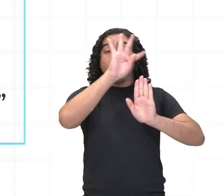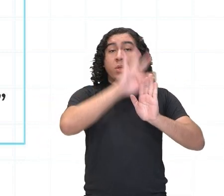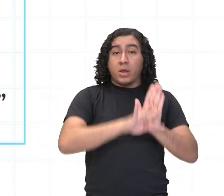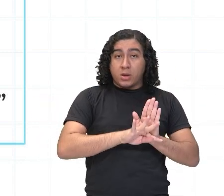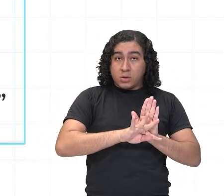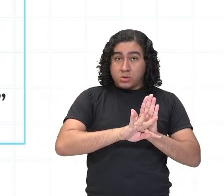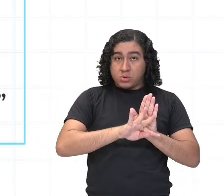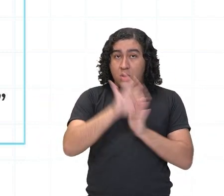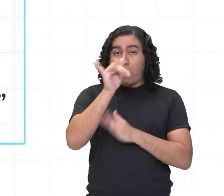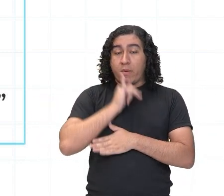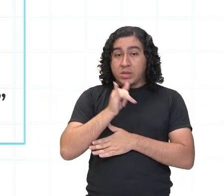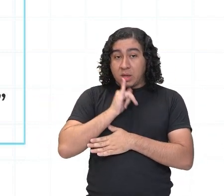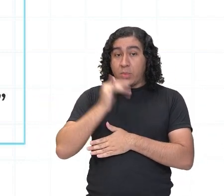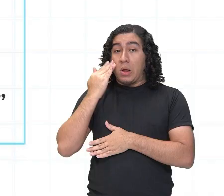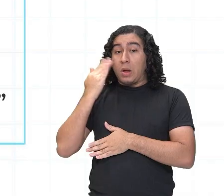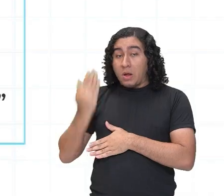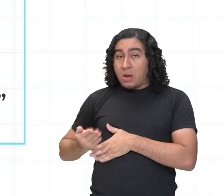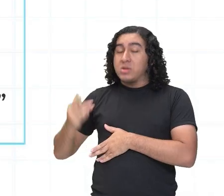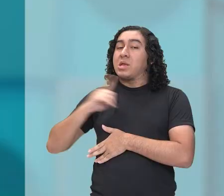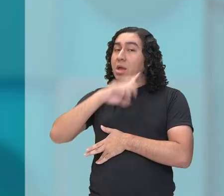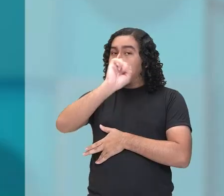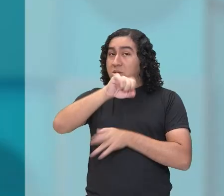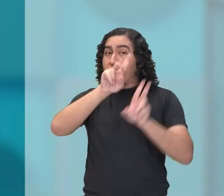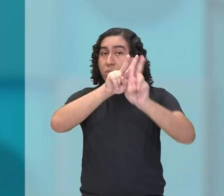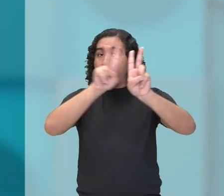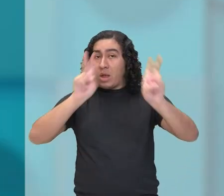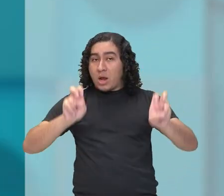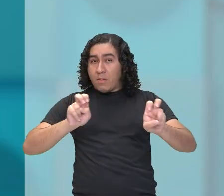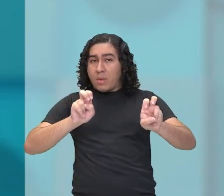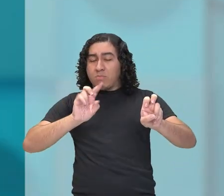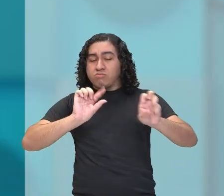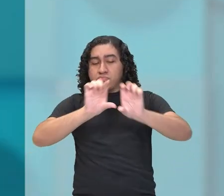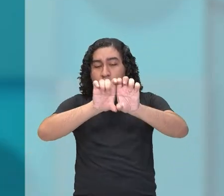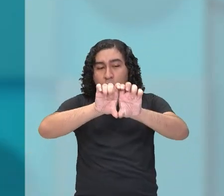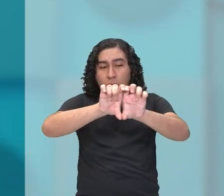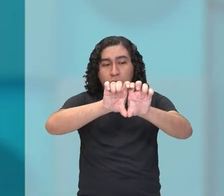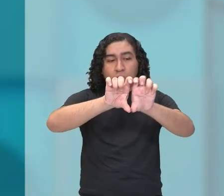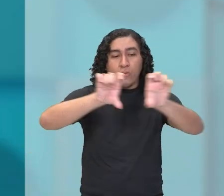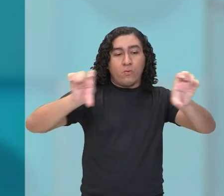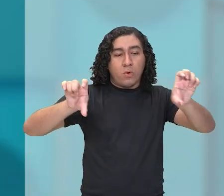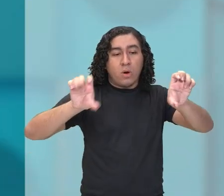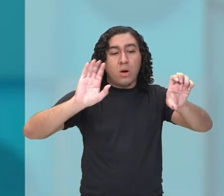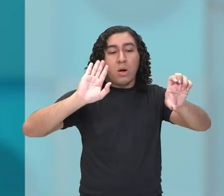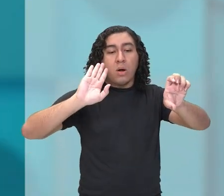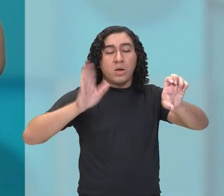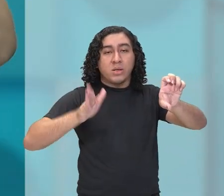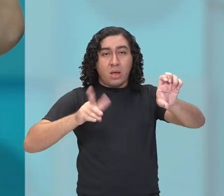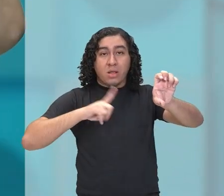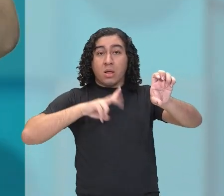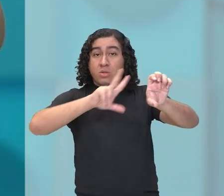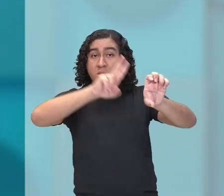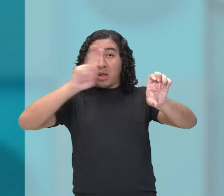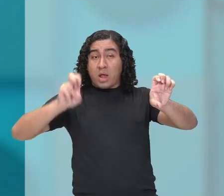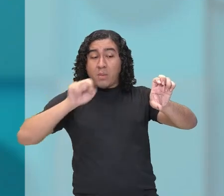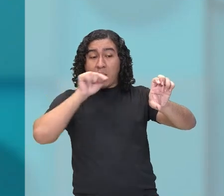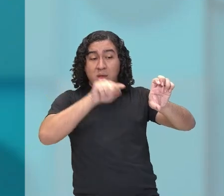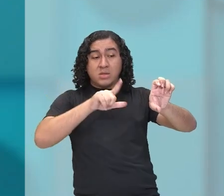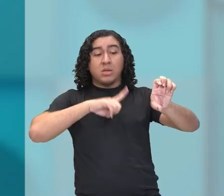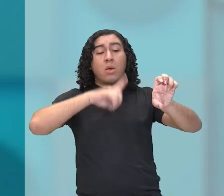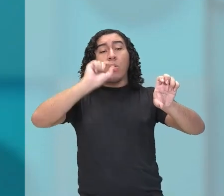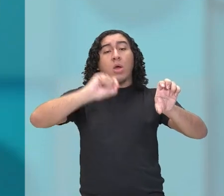nosso exemplo, tem sim um tema, parte de um tema. E a partir deste tema, ele fez